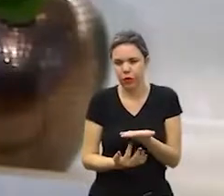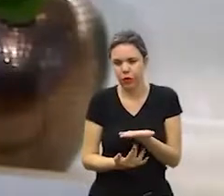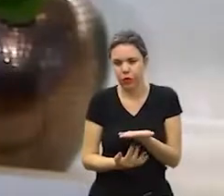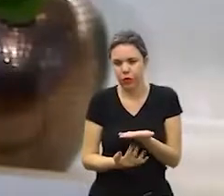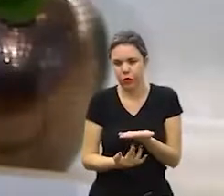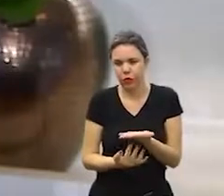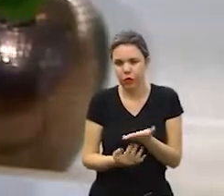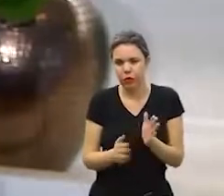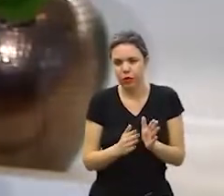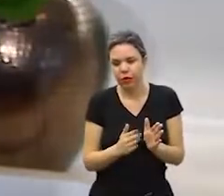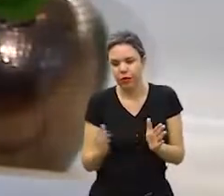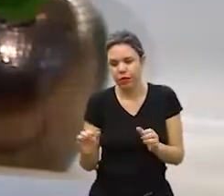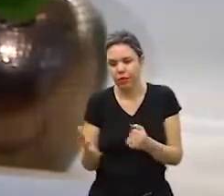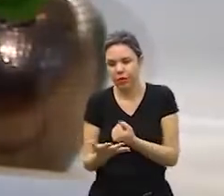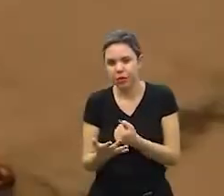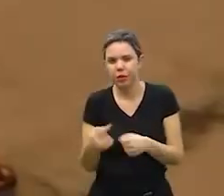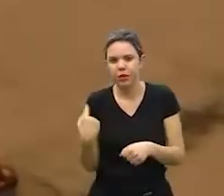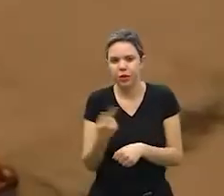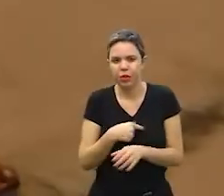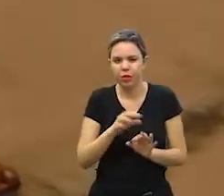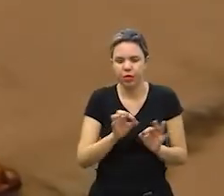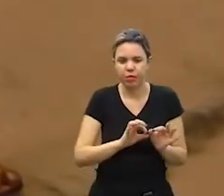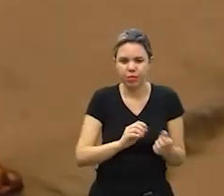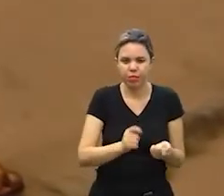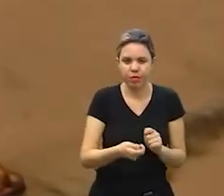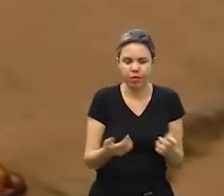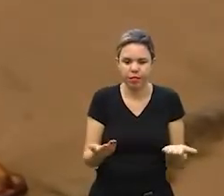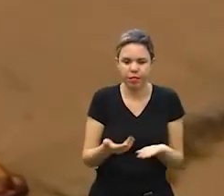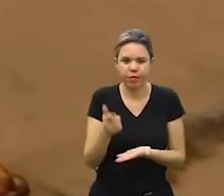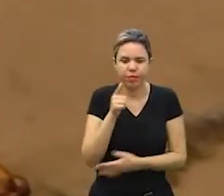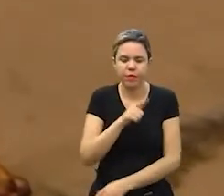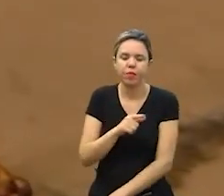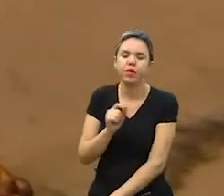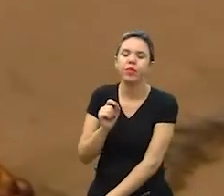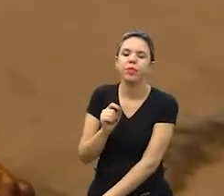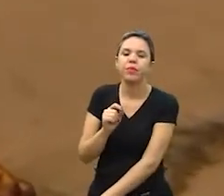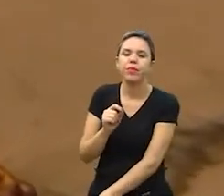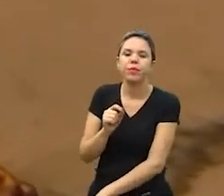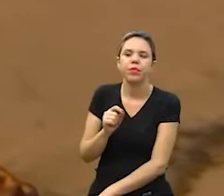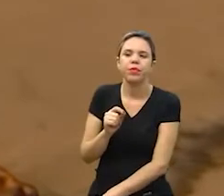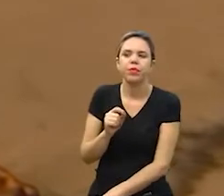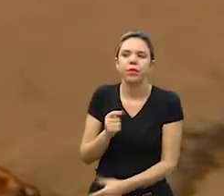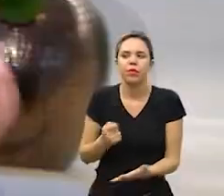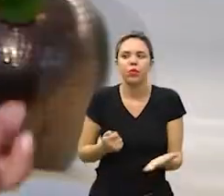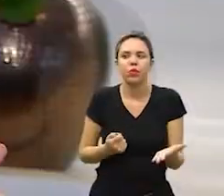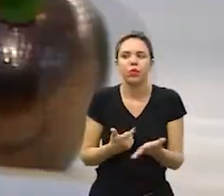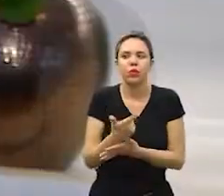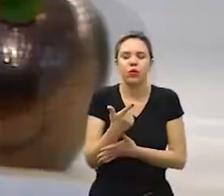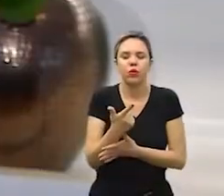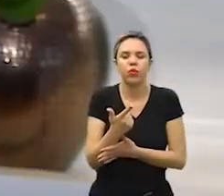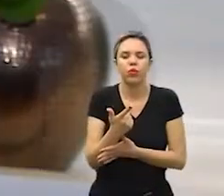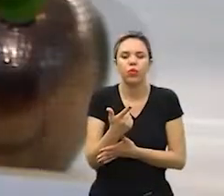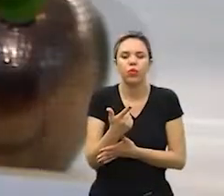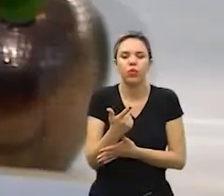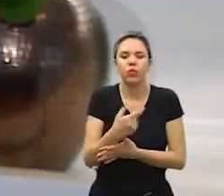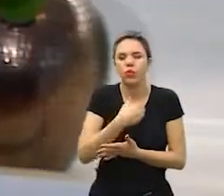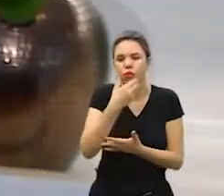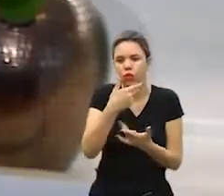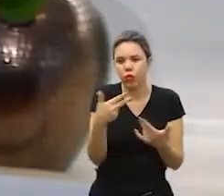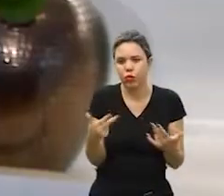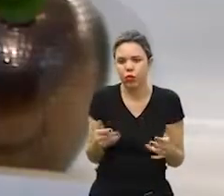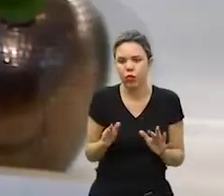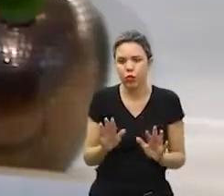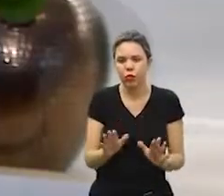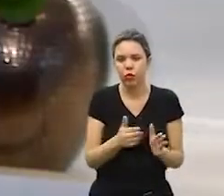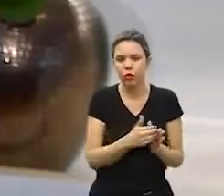a pandemia que fez esse efeito com a gente, né? Hoje a gente consegue comprar produtos hidratados, frutas